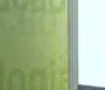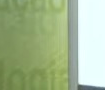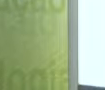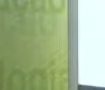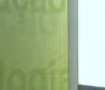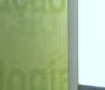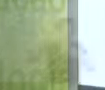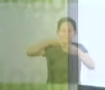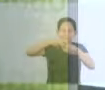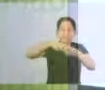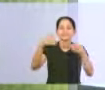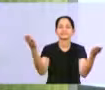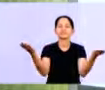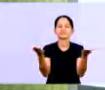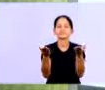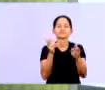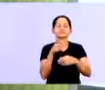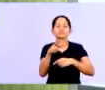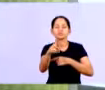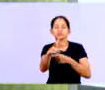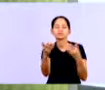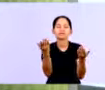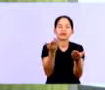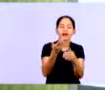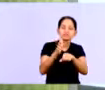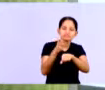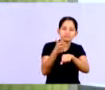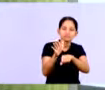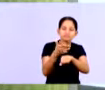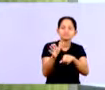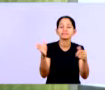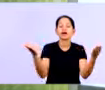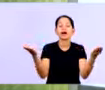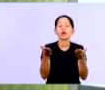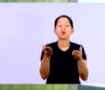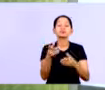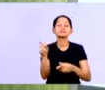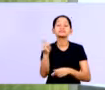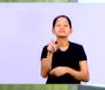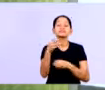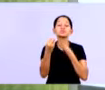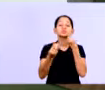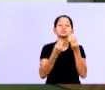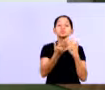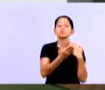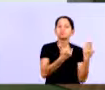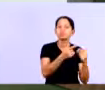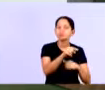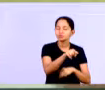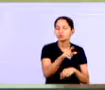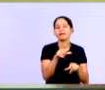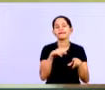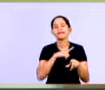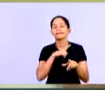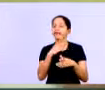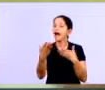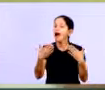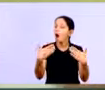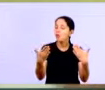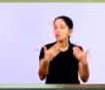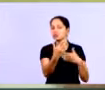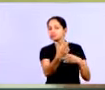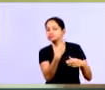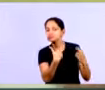Pessoal, voltando, né, dando continuidade às nossas atividades. Professora, como está o chat? Tudo Nós bem? tivemos algumas respostas